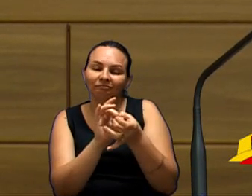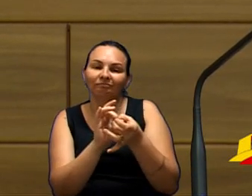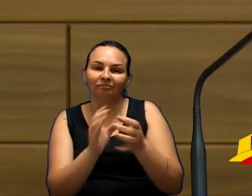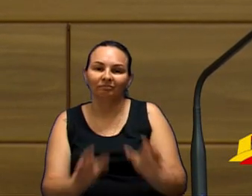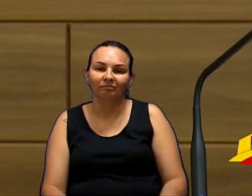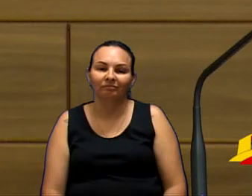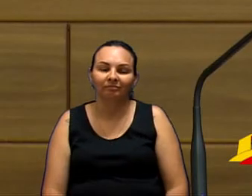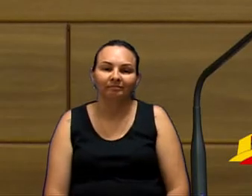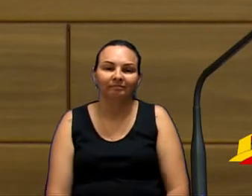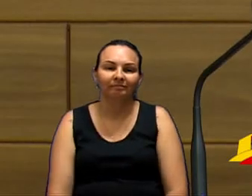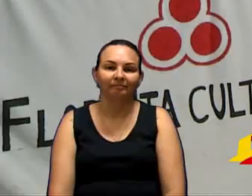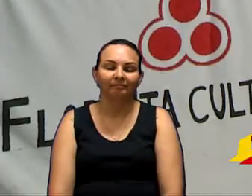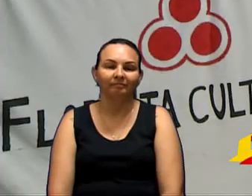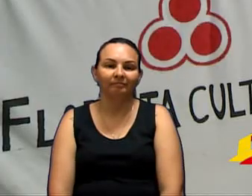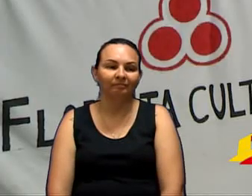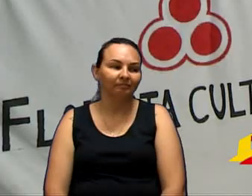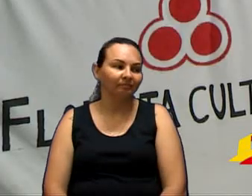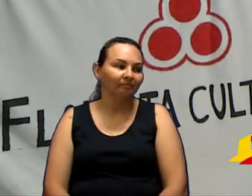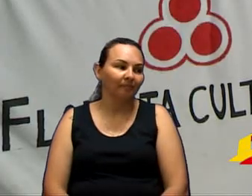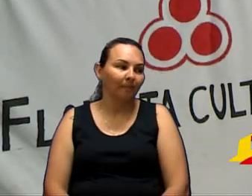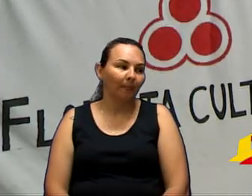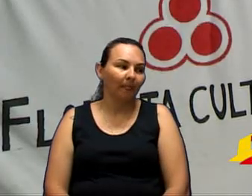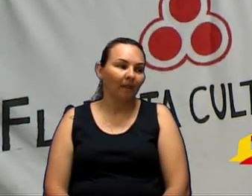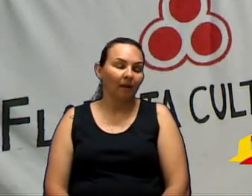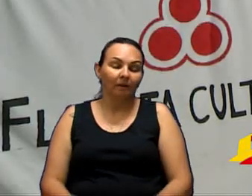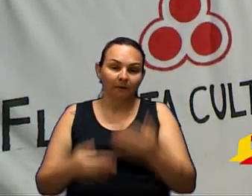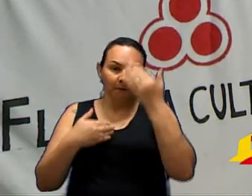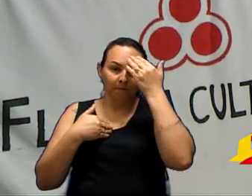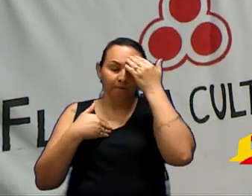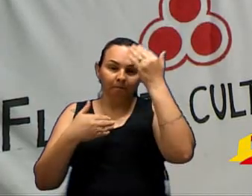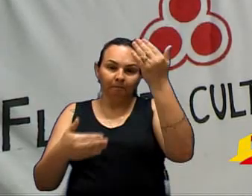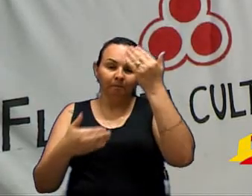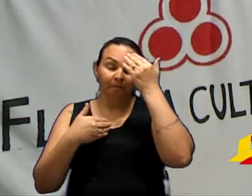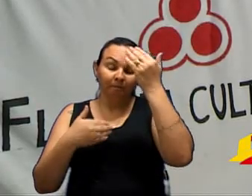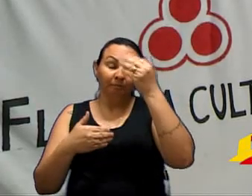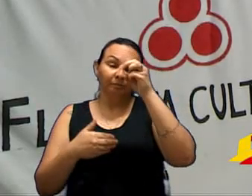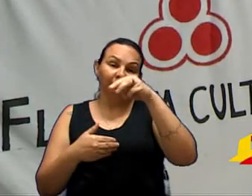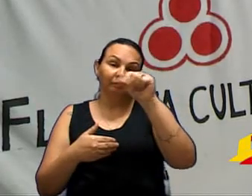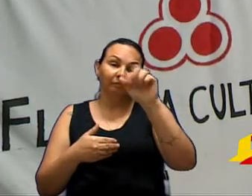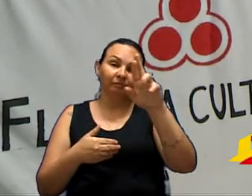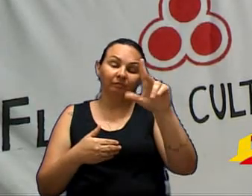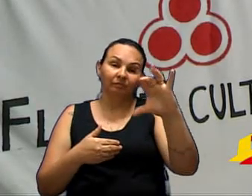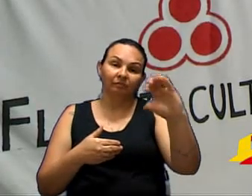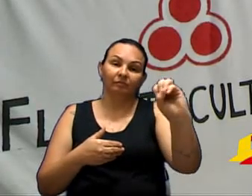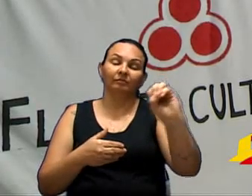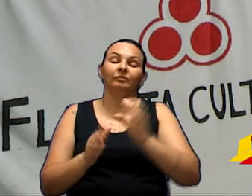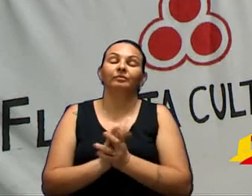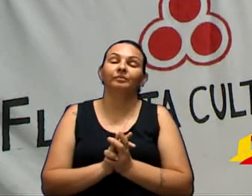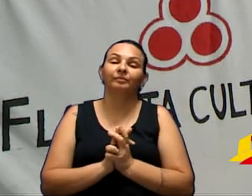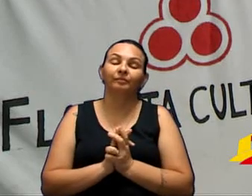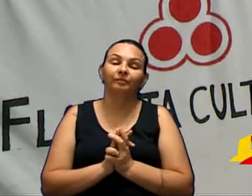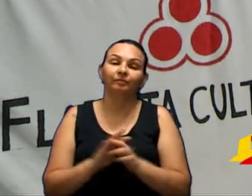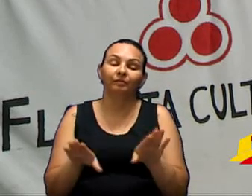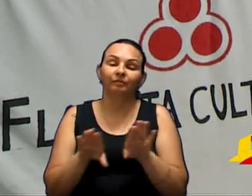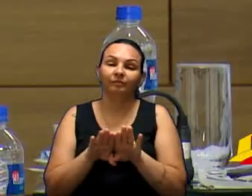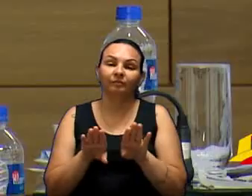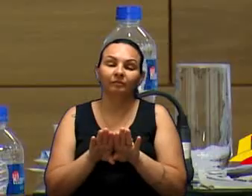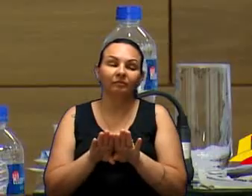sorocaba é brigado maurício pelas palavras então gostaria também de